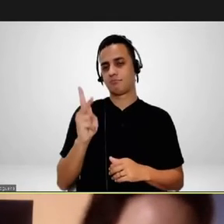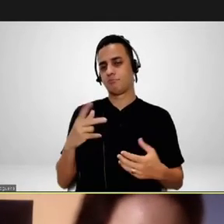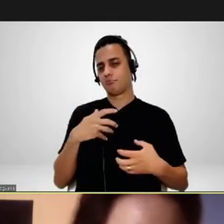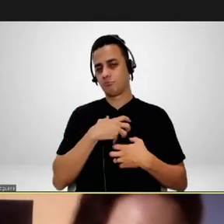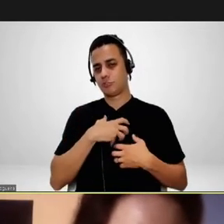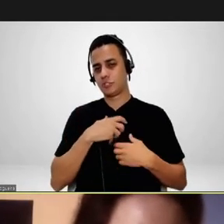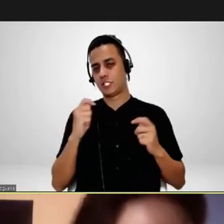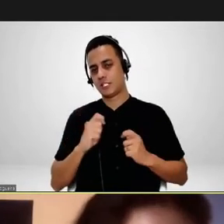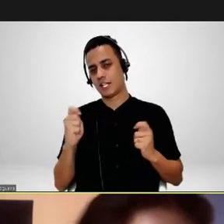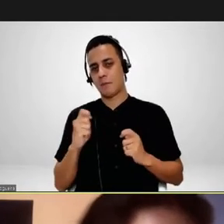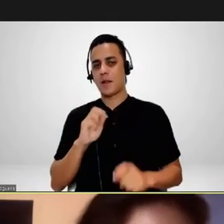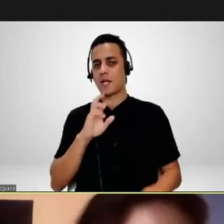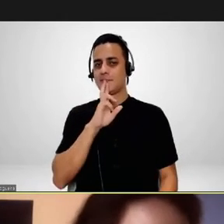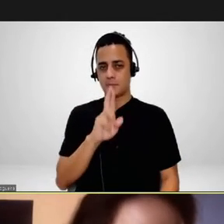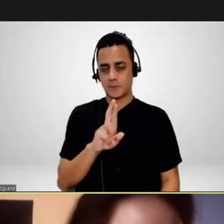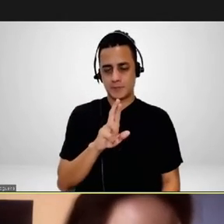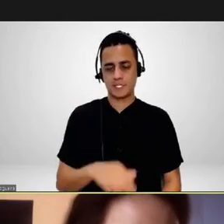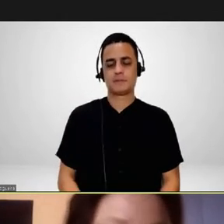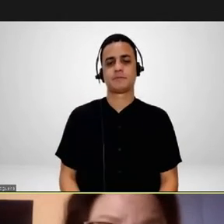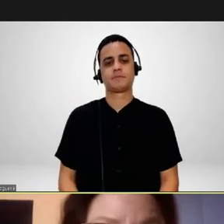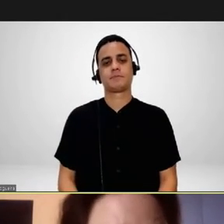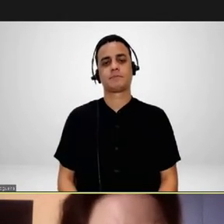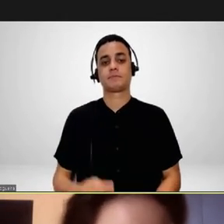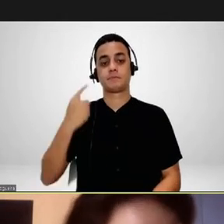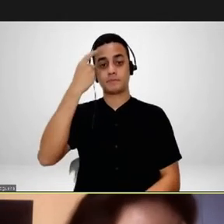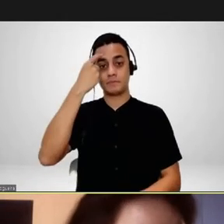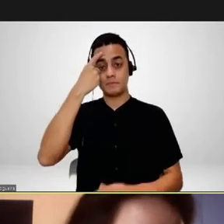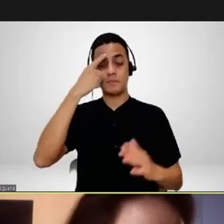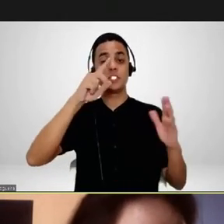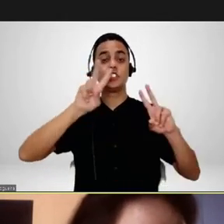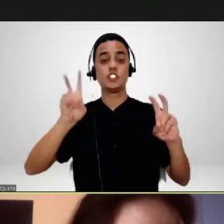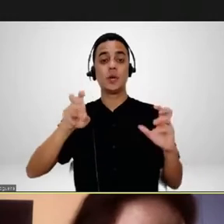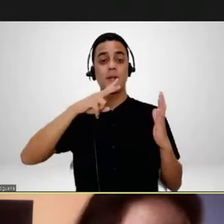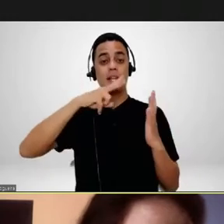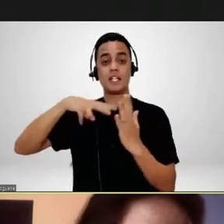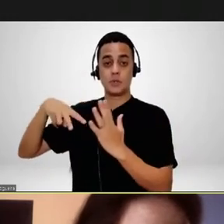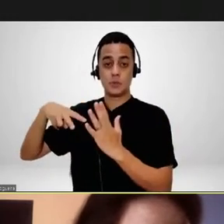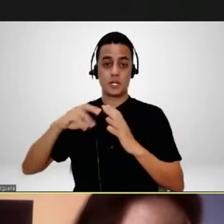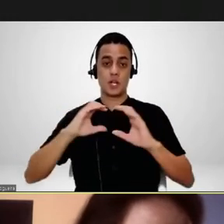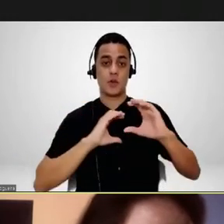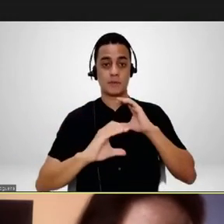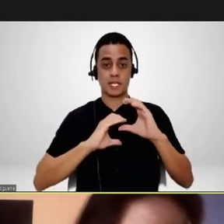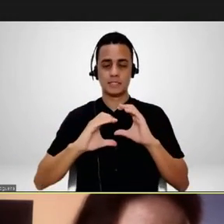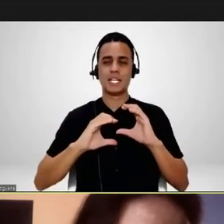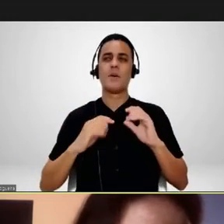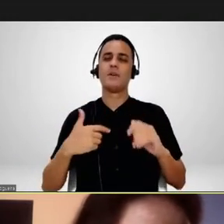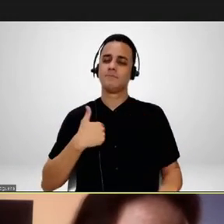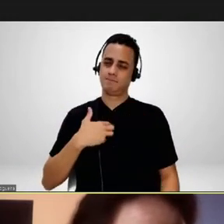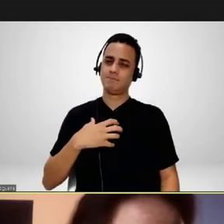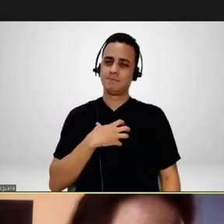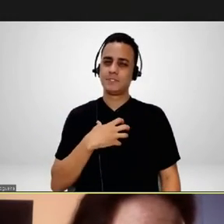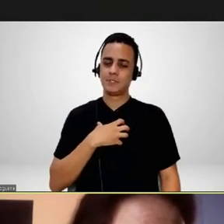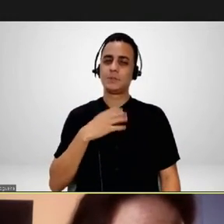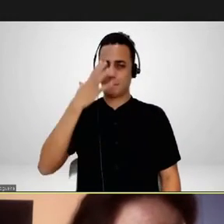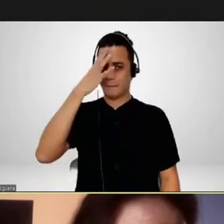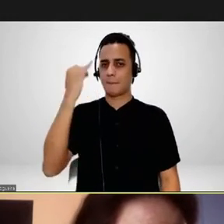vê quem pode responder. Pensando na leitura, comunicação, sinto do como é bom